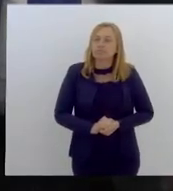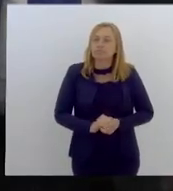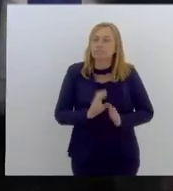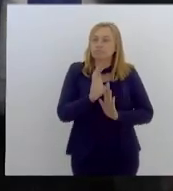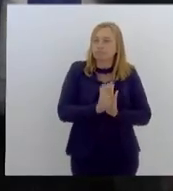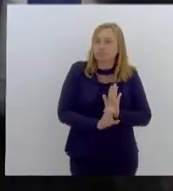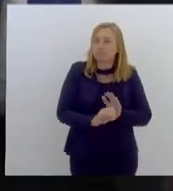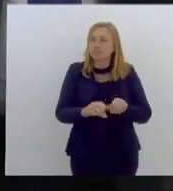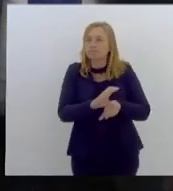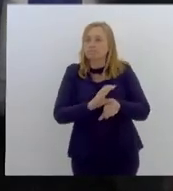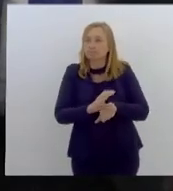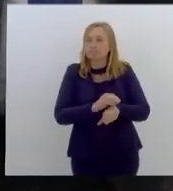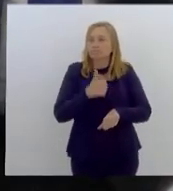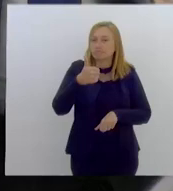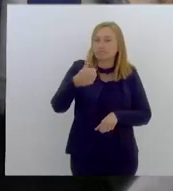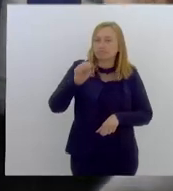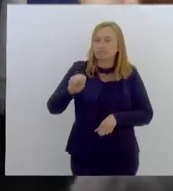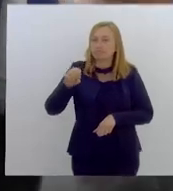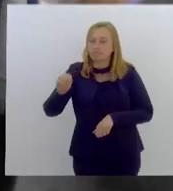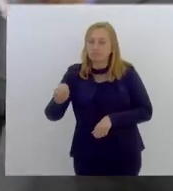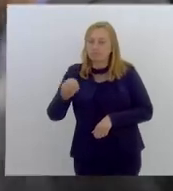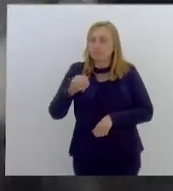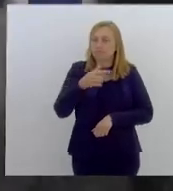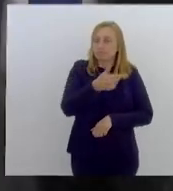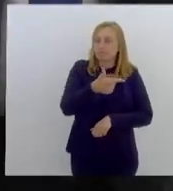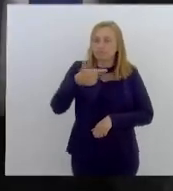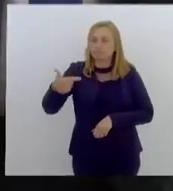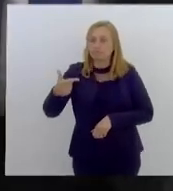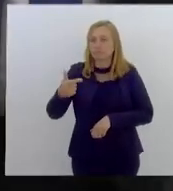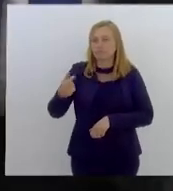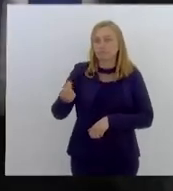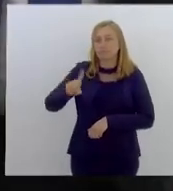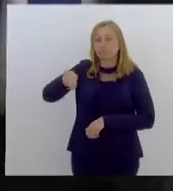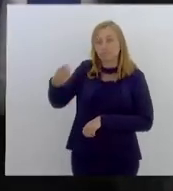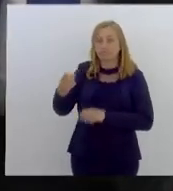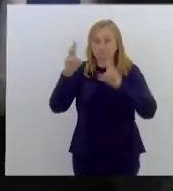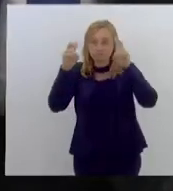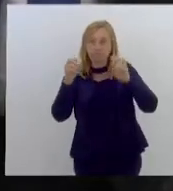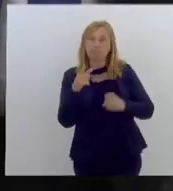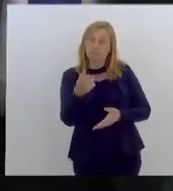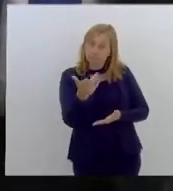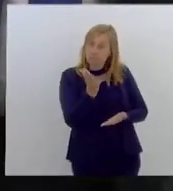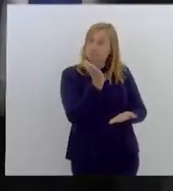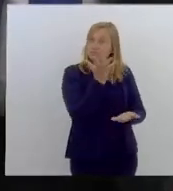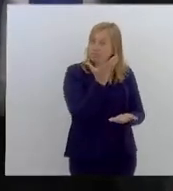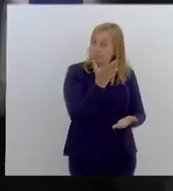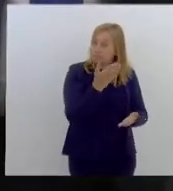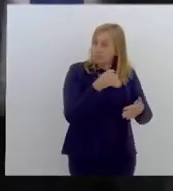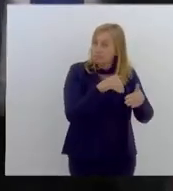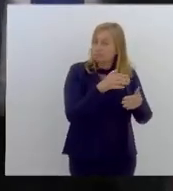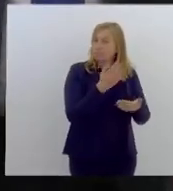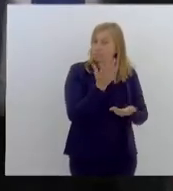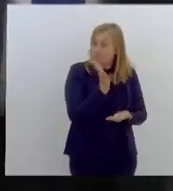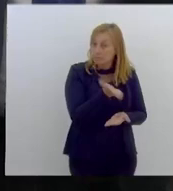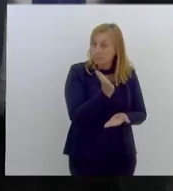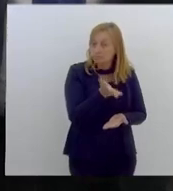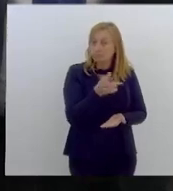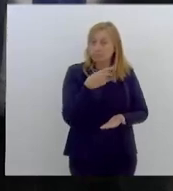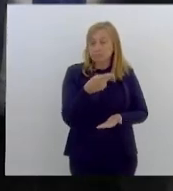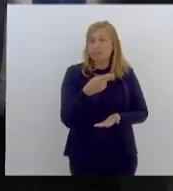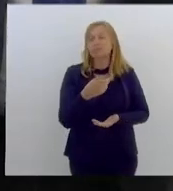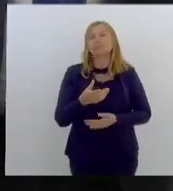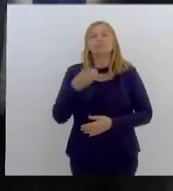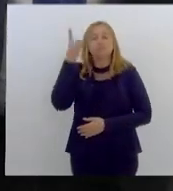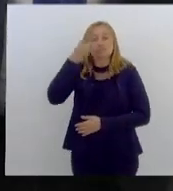emenda constitucional 108/2020 e da outras providências. Então, está resguardado. Deputado Chico Machado,